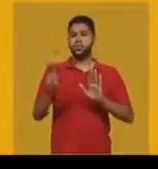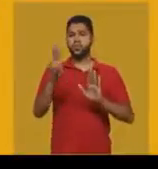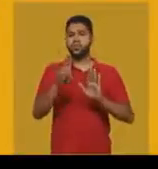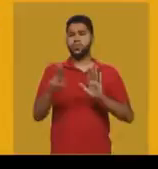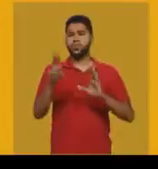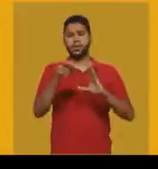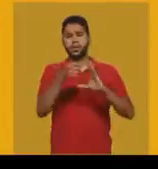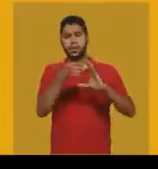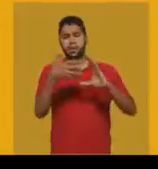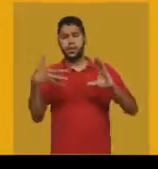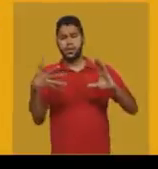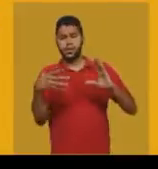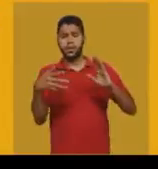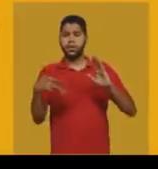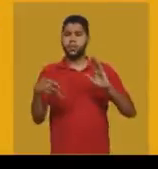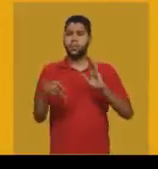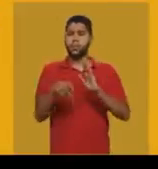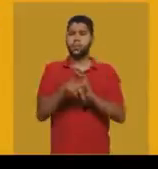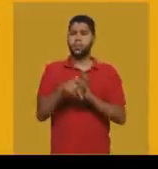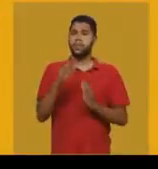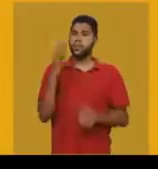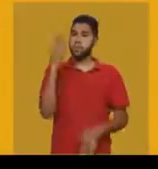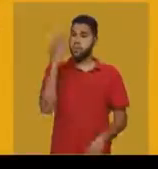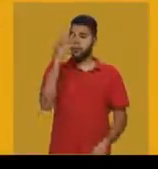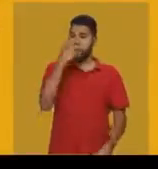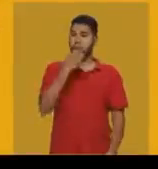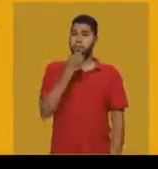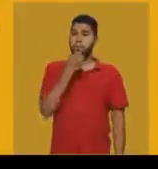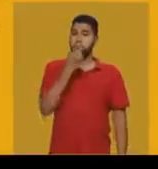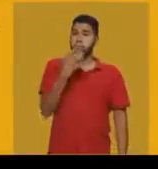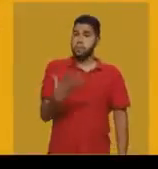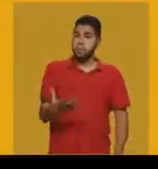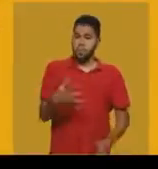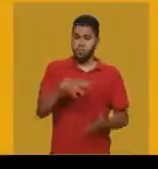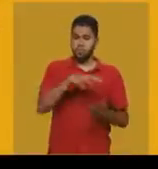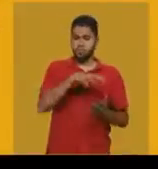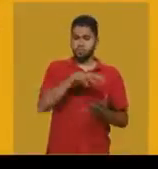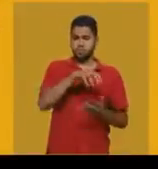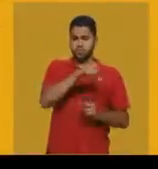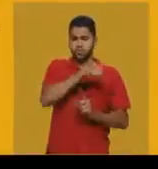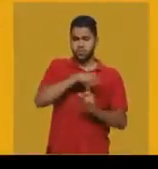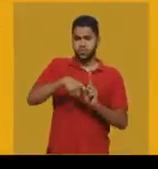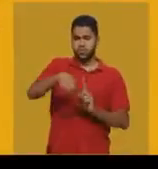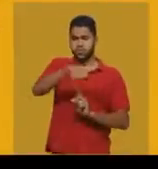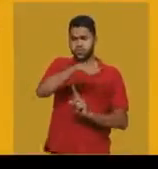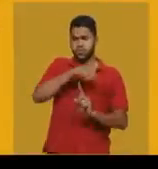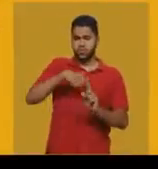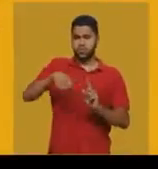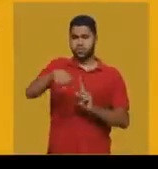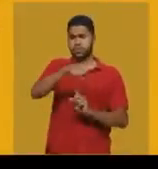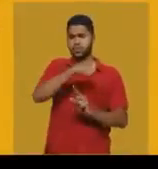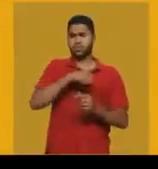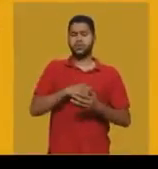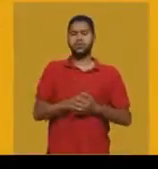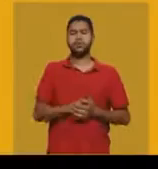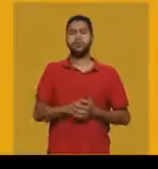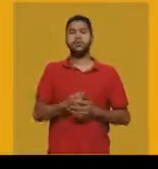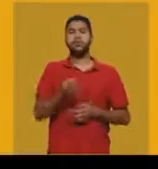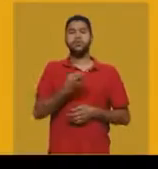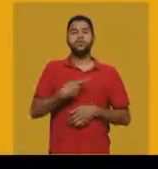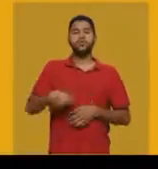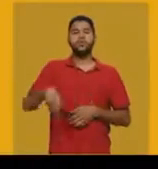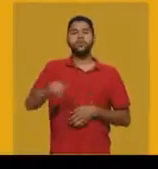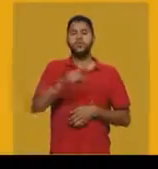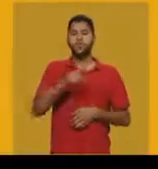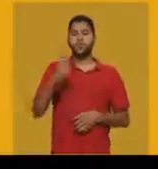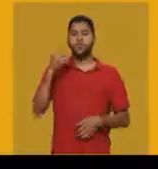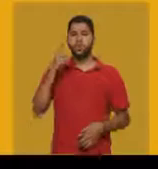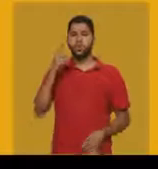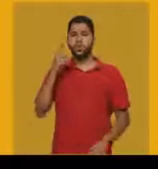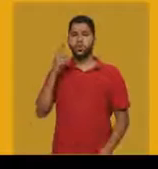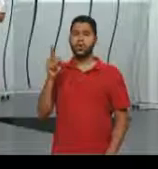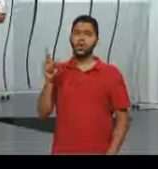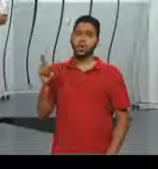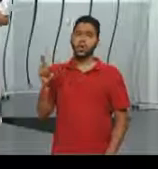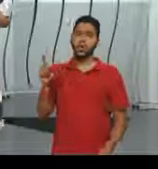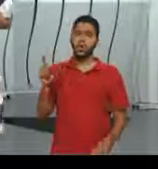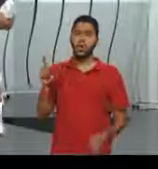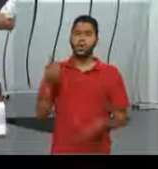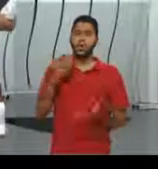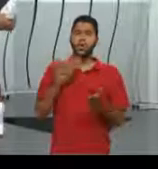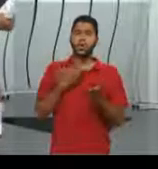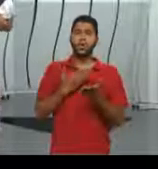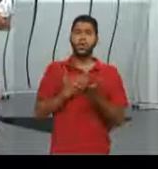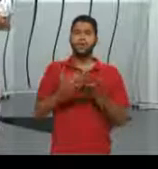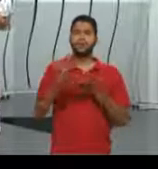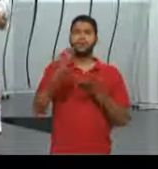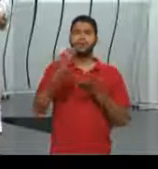um modelo de beleza que é considerado ideal para uma sociedade, ok? Nós vamos ter esse padrão de beleza começando